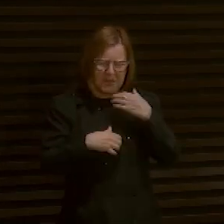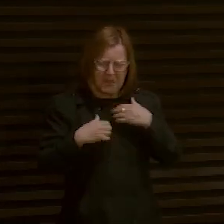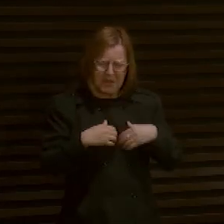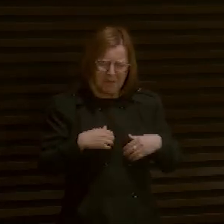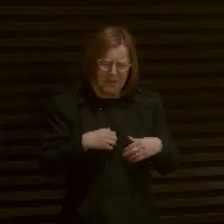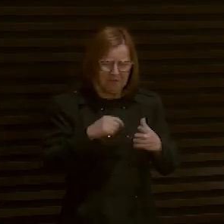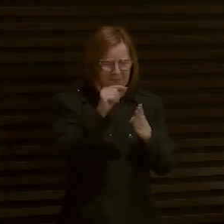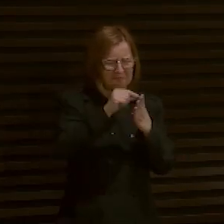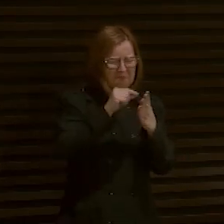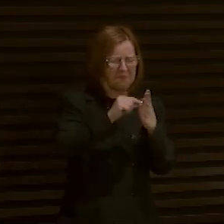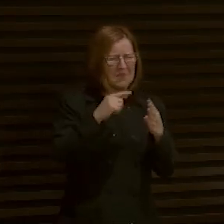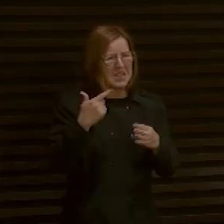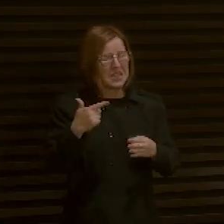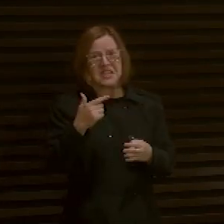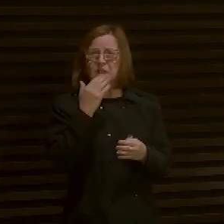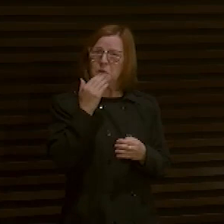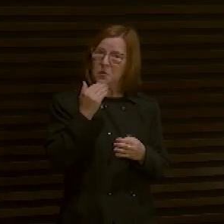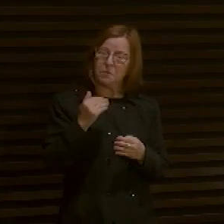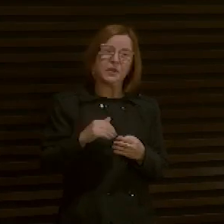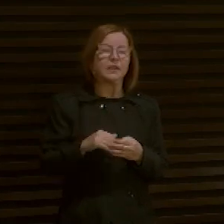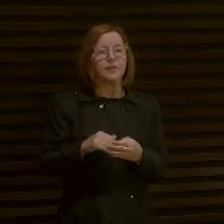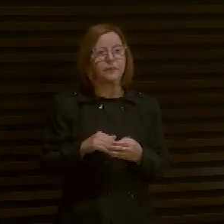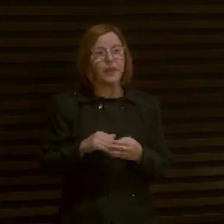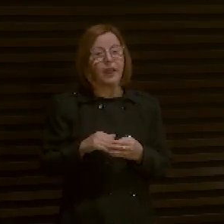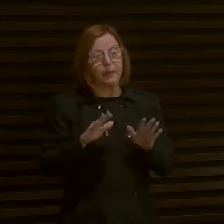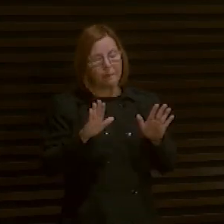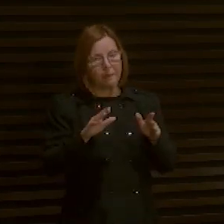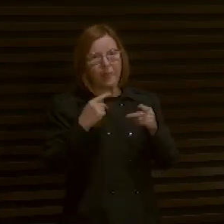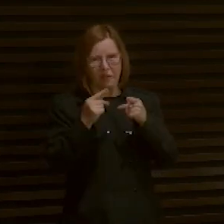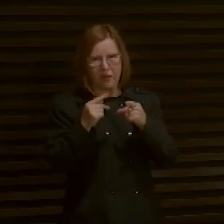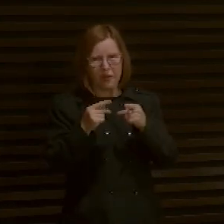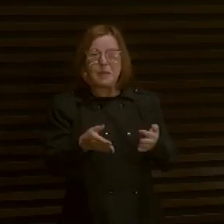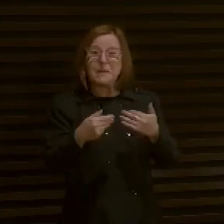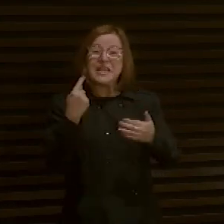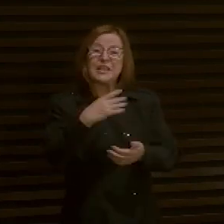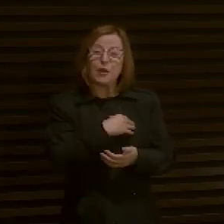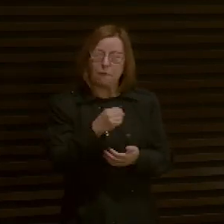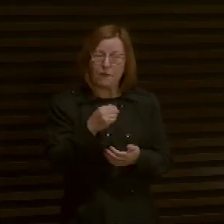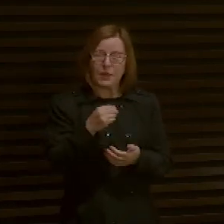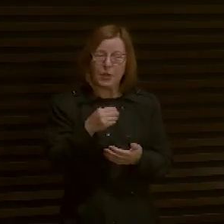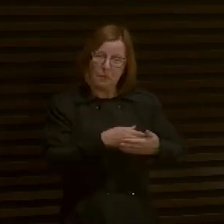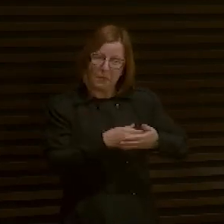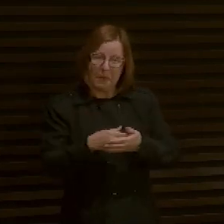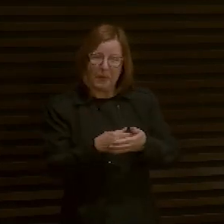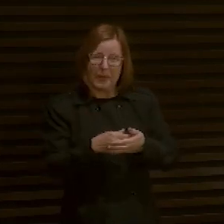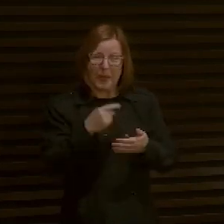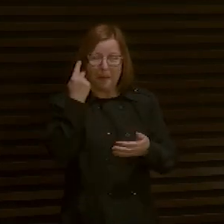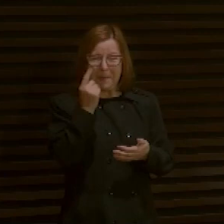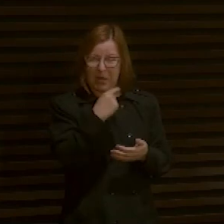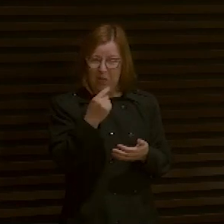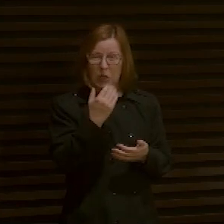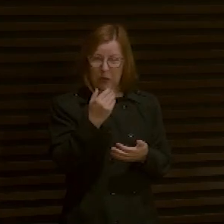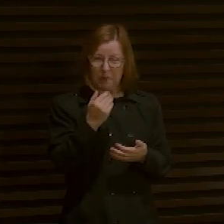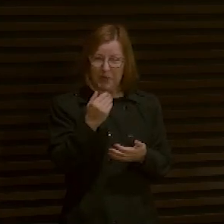sem comida, uma mulher combina com a outra: vamos fazer o seguinte, dá o seu bebê para a gente comer, a gente come hoje para a gente matar a fome, e amanhã você